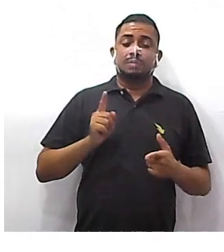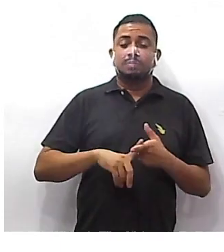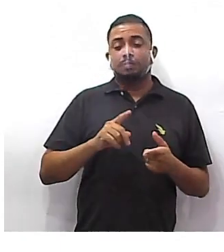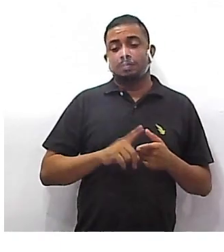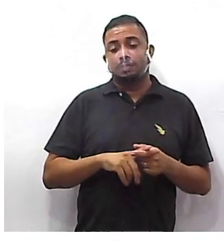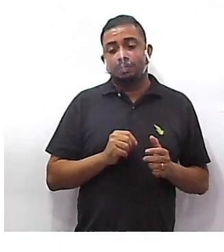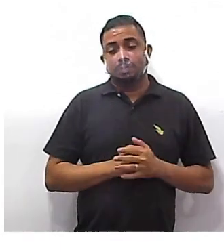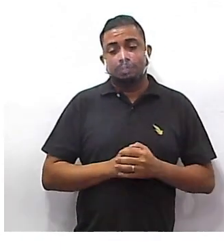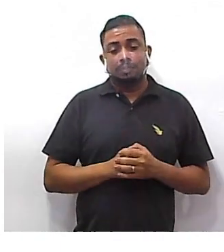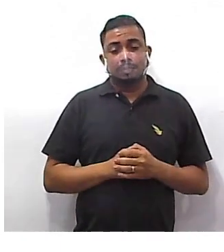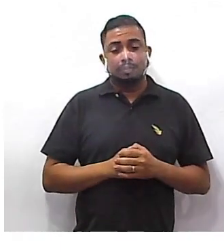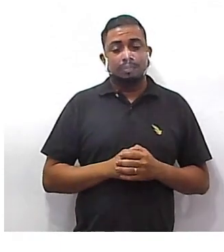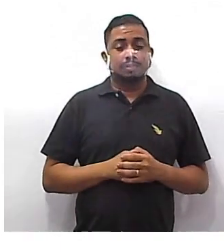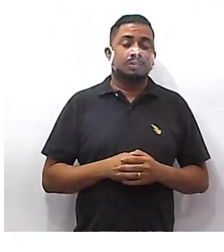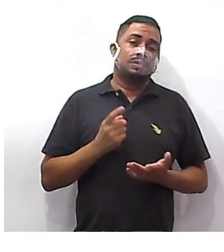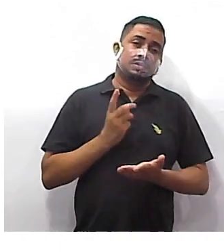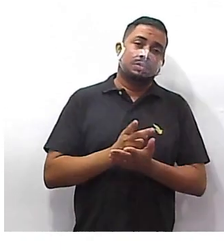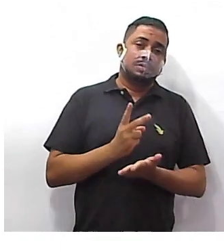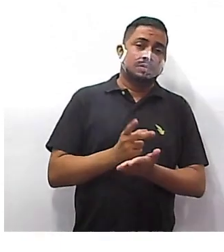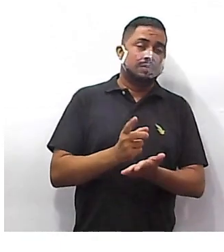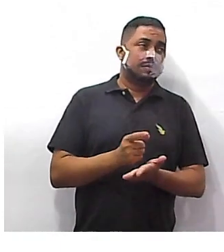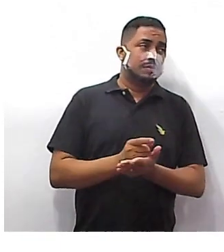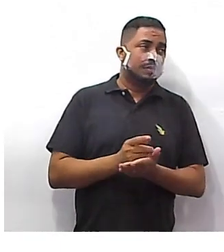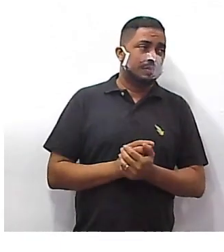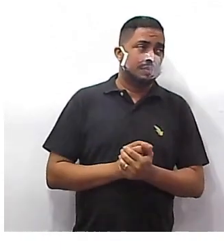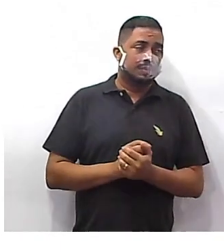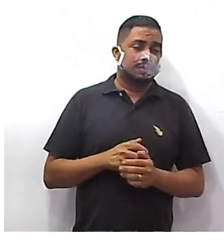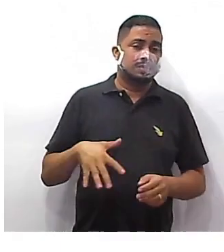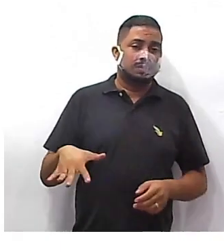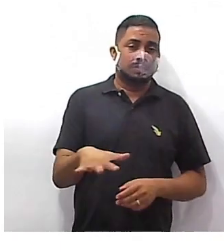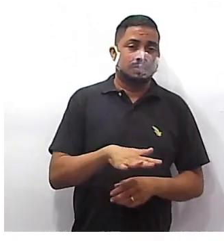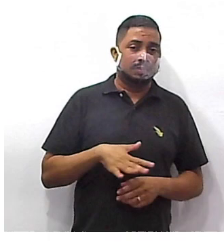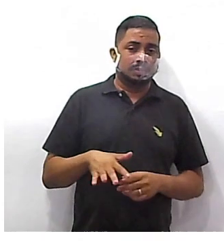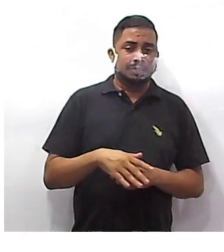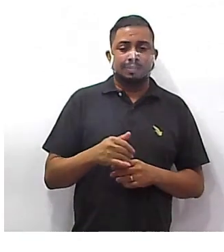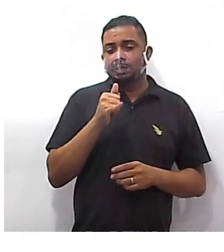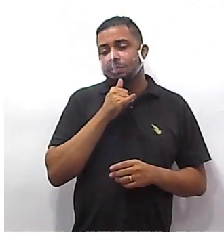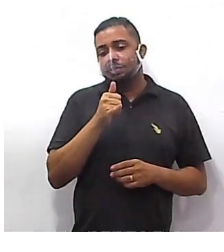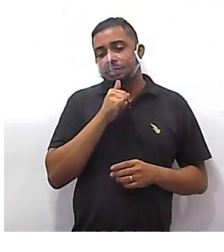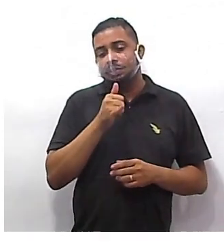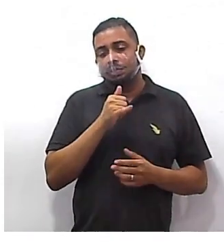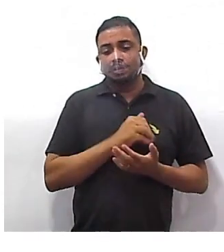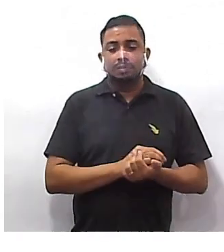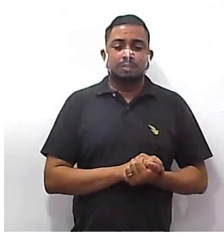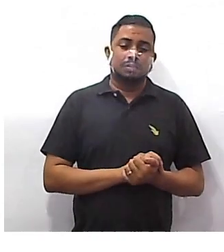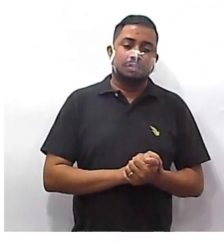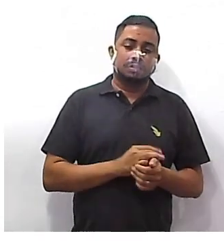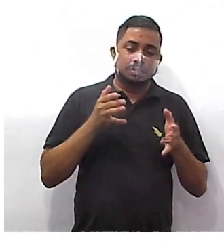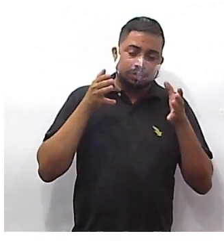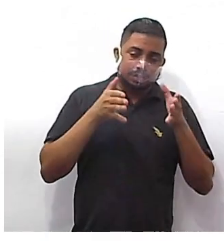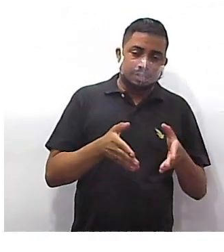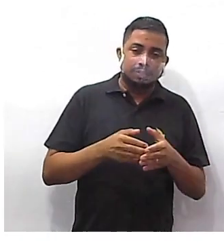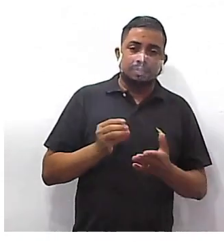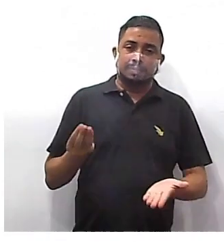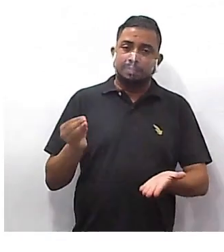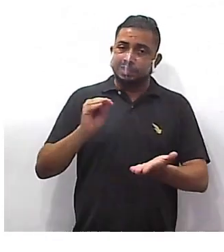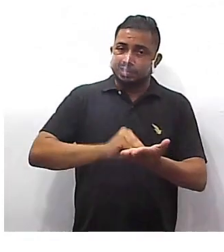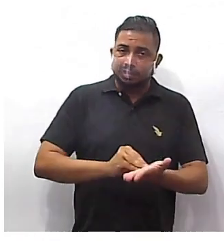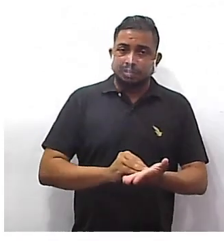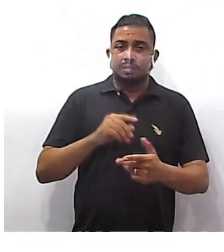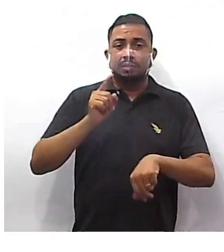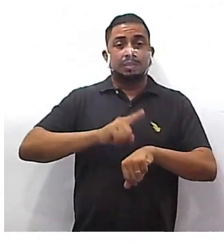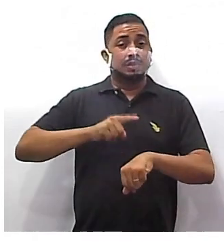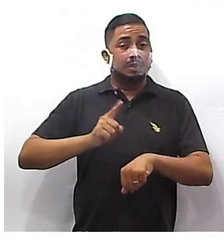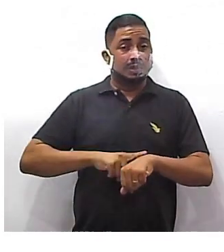desinfecção, né, de rotina de superfícies. Por exemplo, concentração, método de aplicação, tempo